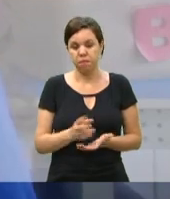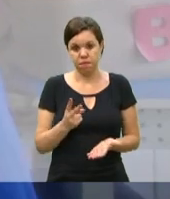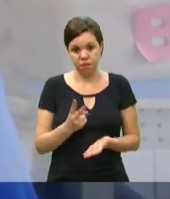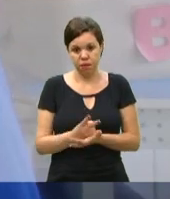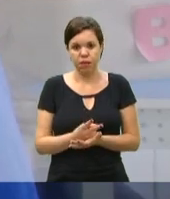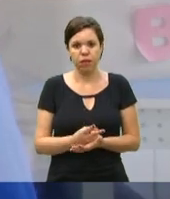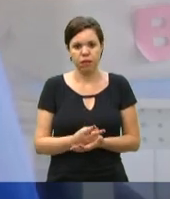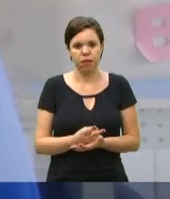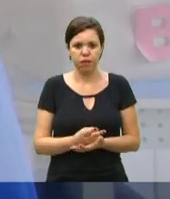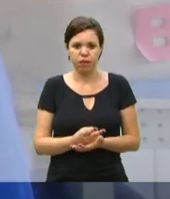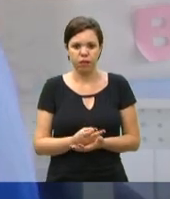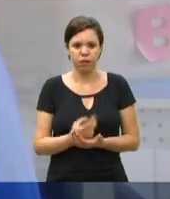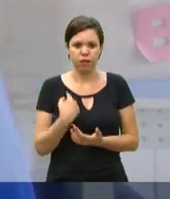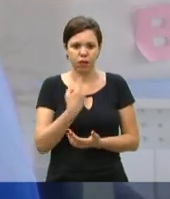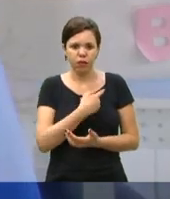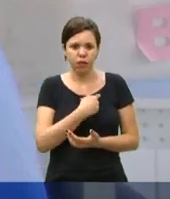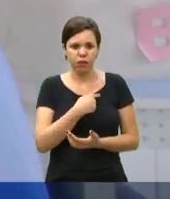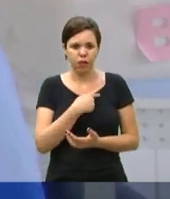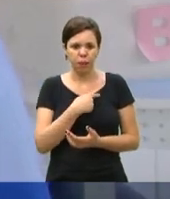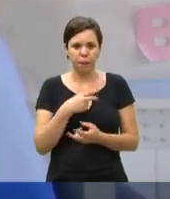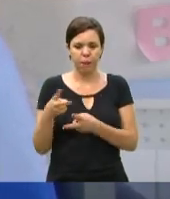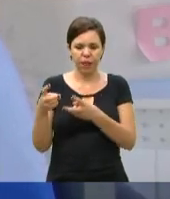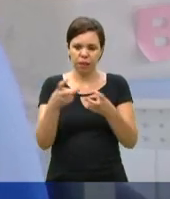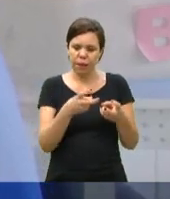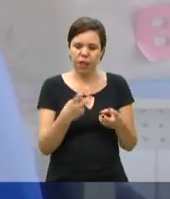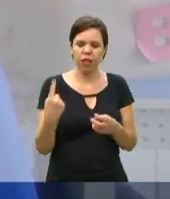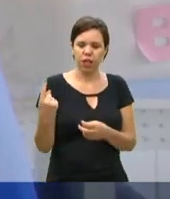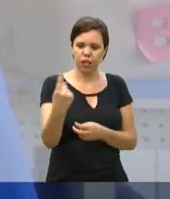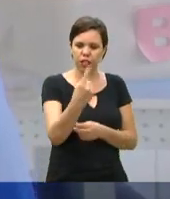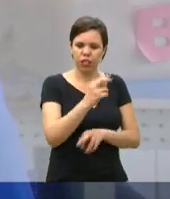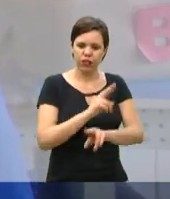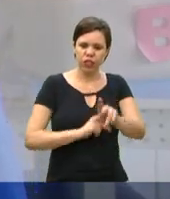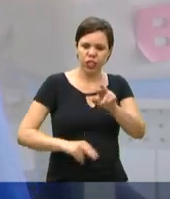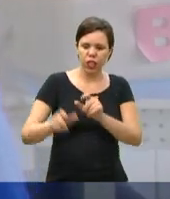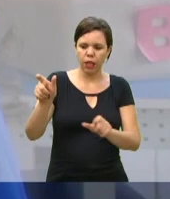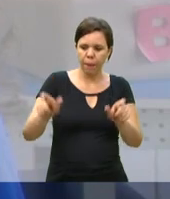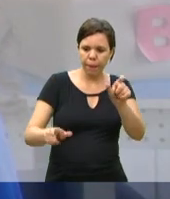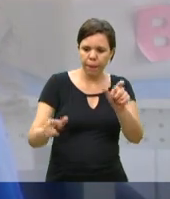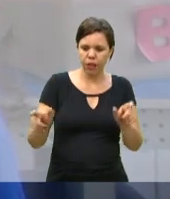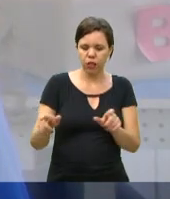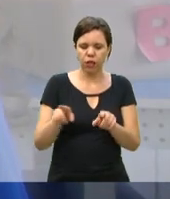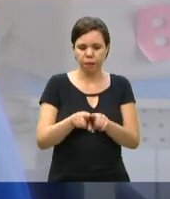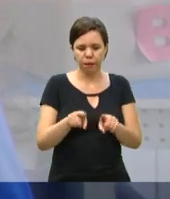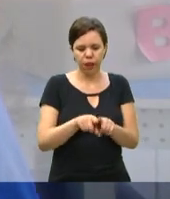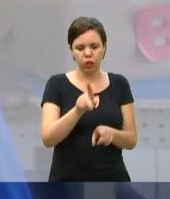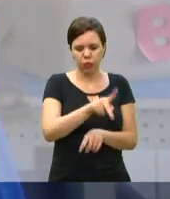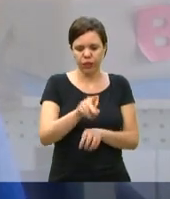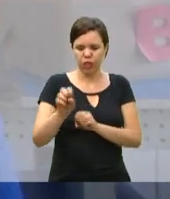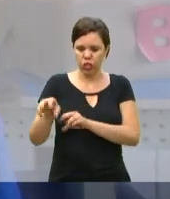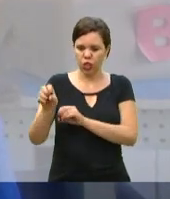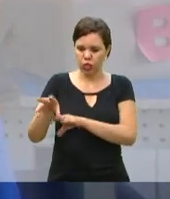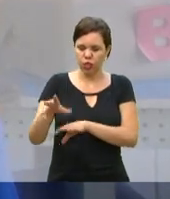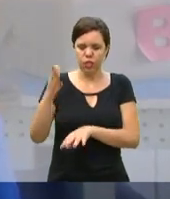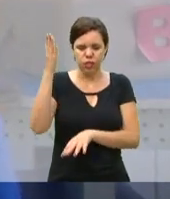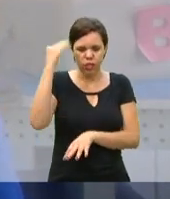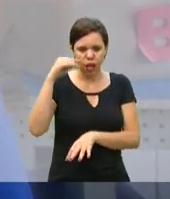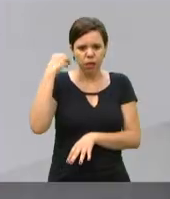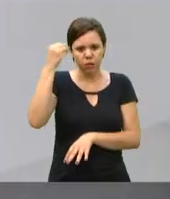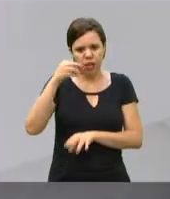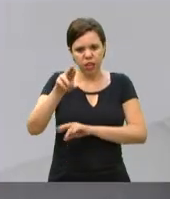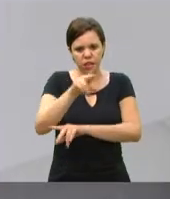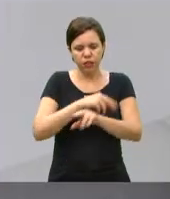Mesmo a gente vendo essa singularidade desse sujeito, desse educando, que tem suas